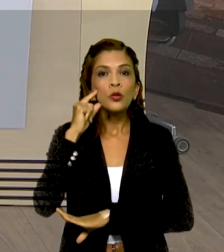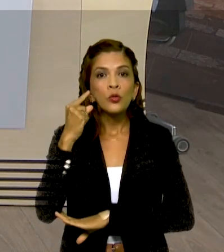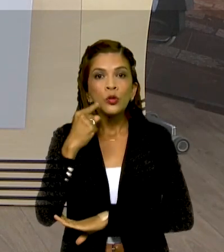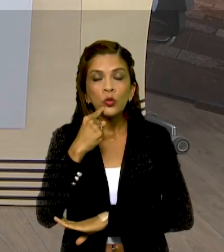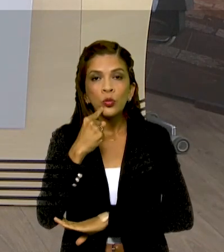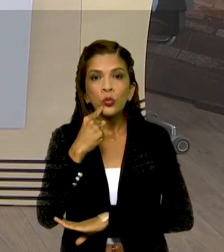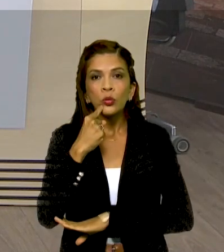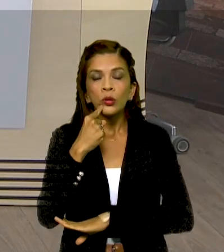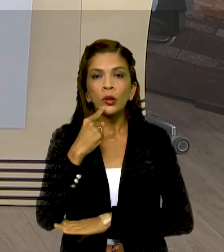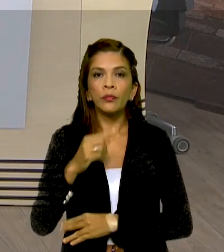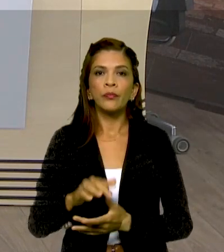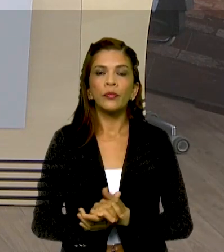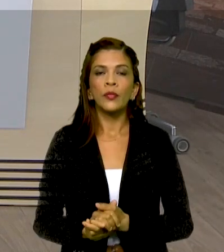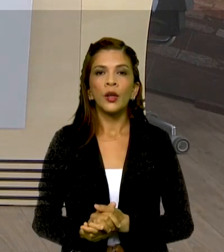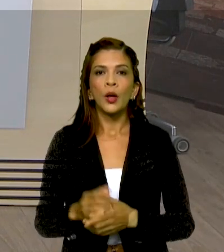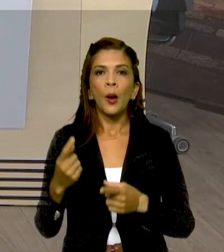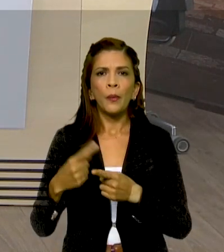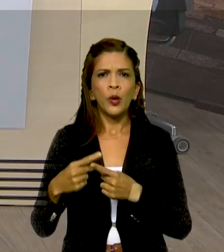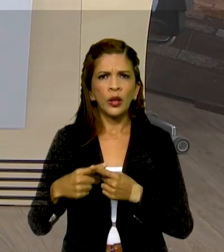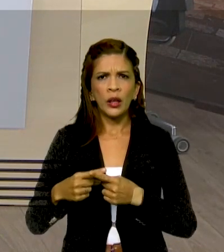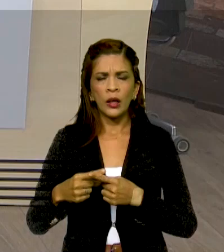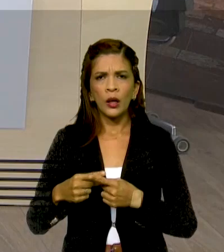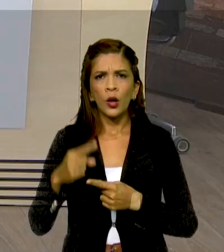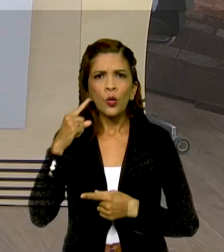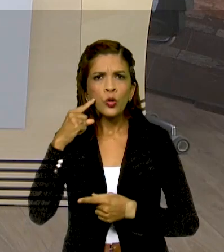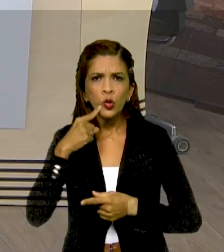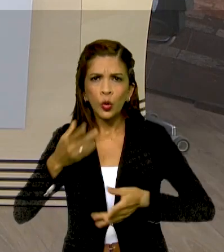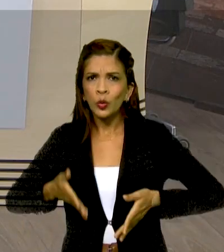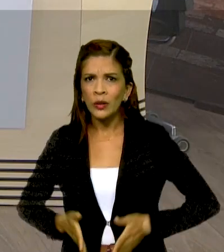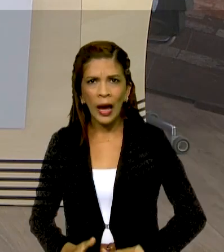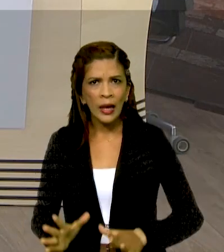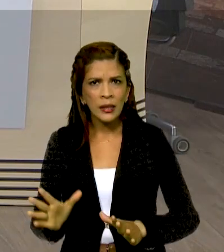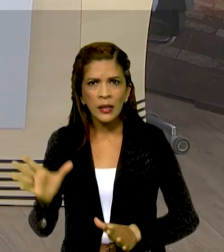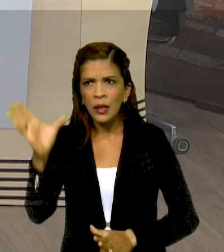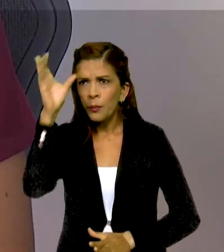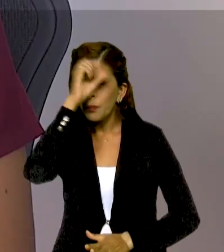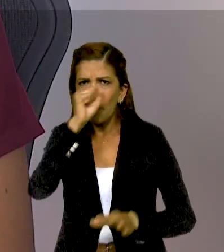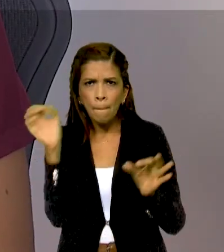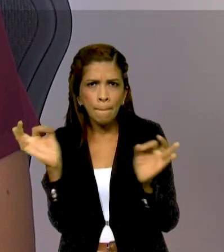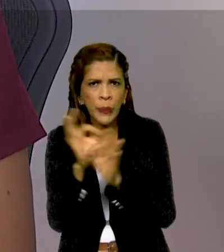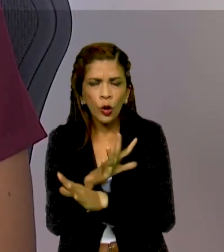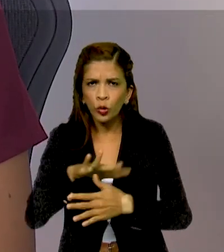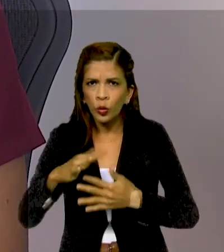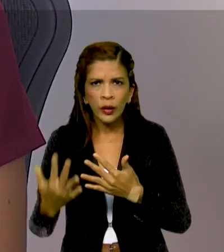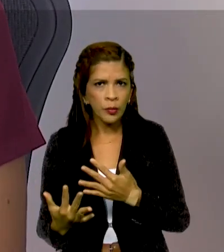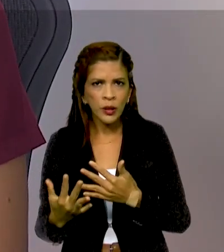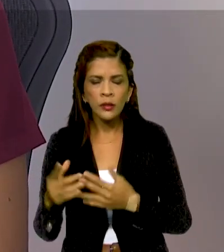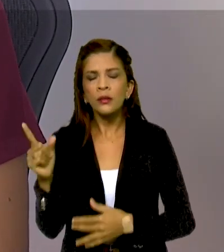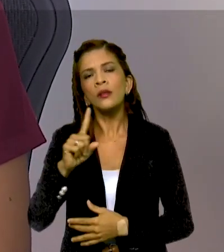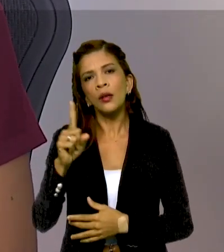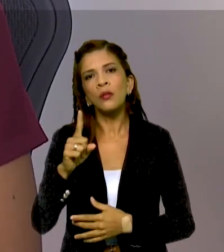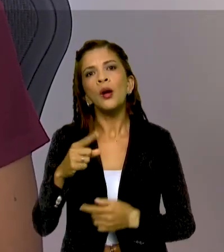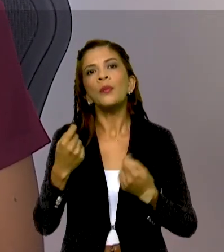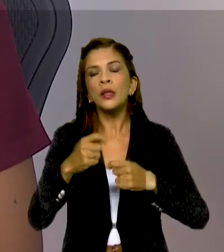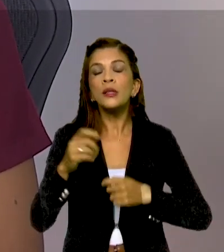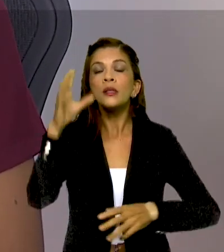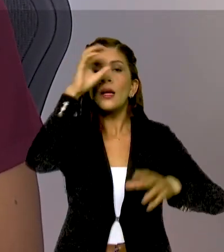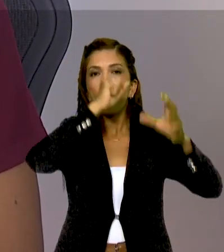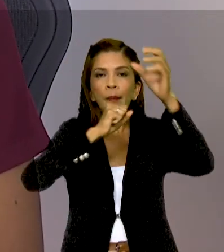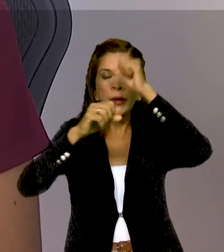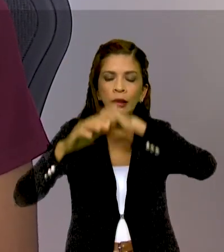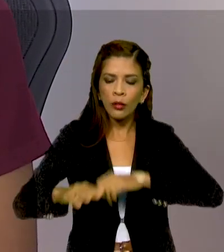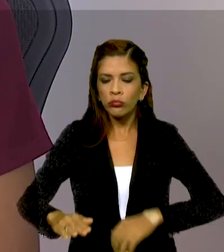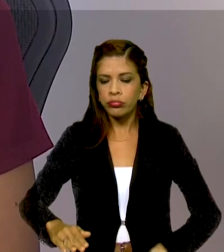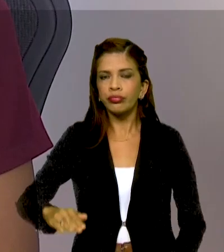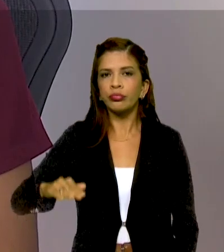o surdo ele não nasce sabendo a língua de sinais, ele precisa aprender, né? E aí o CAIS ele